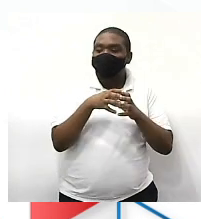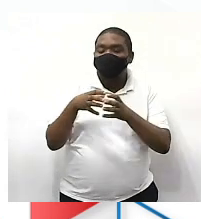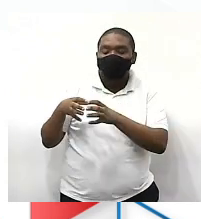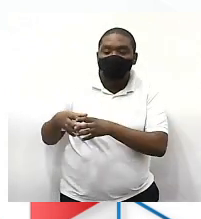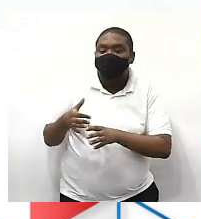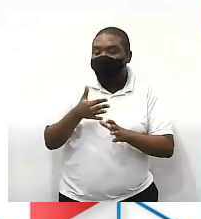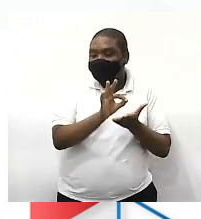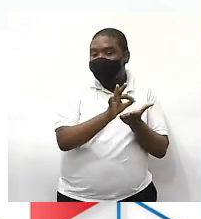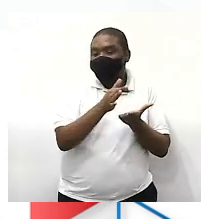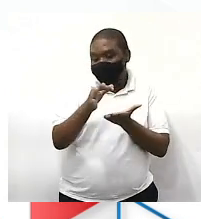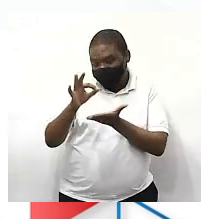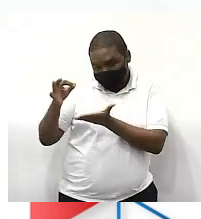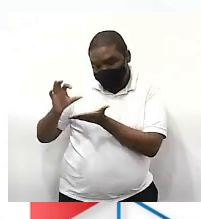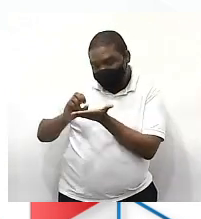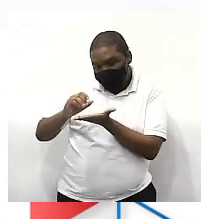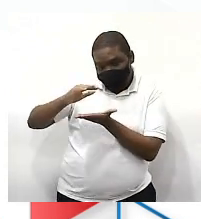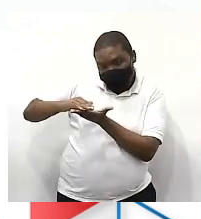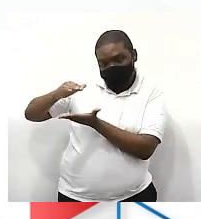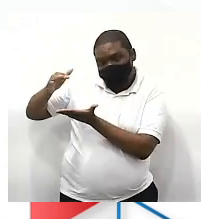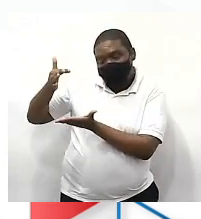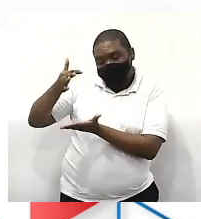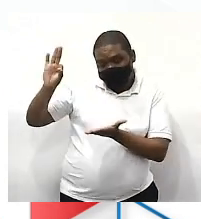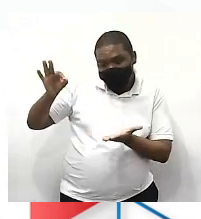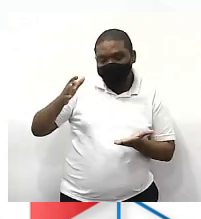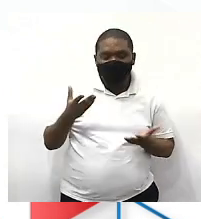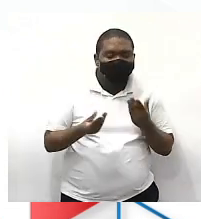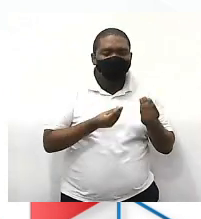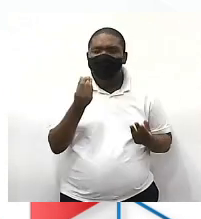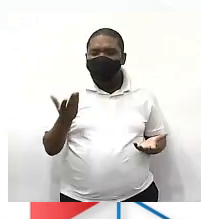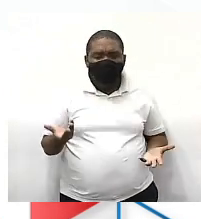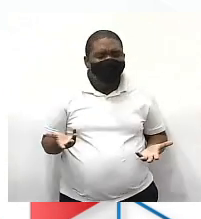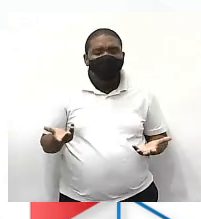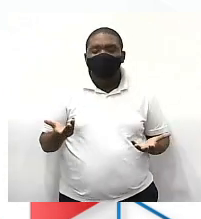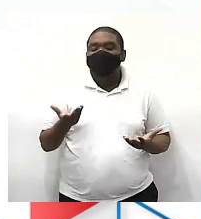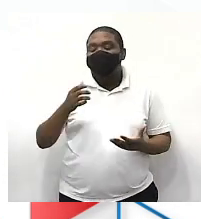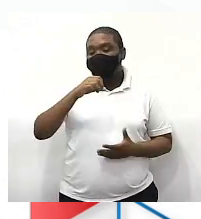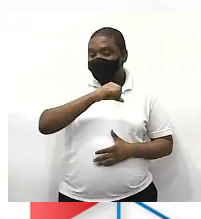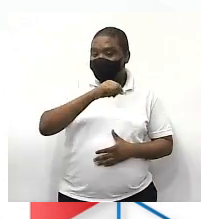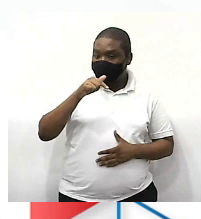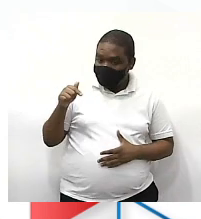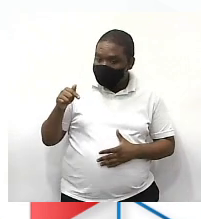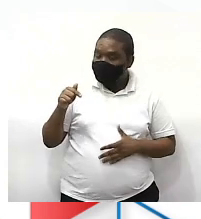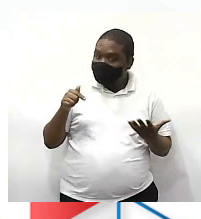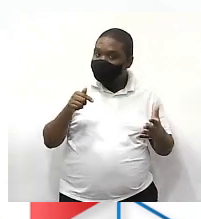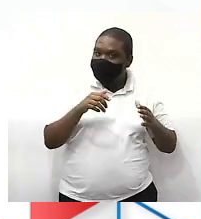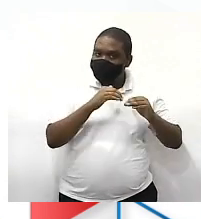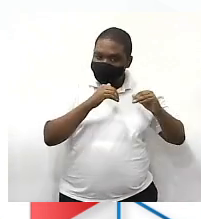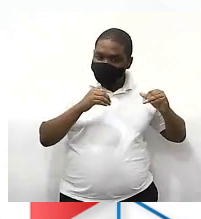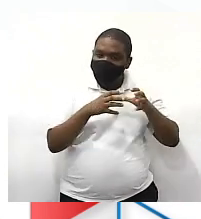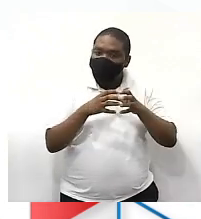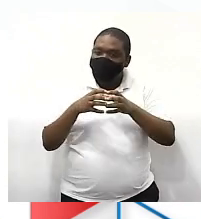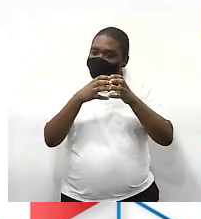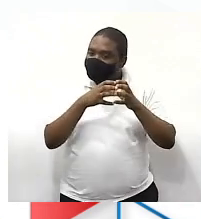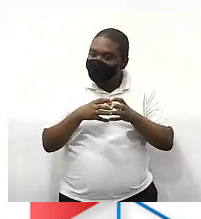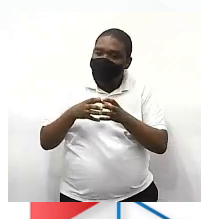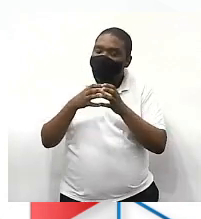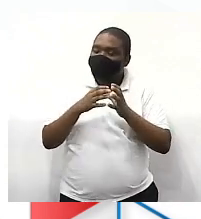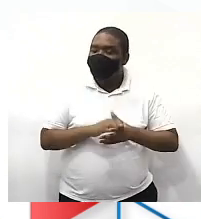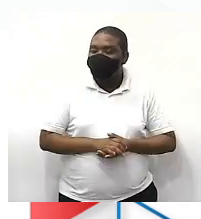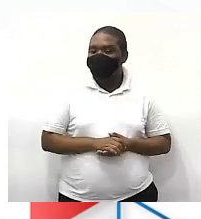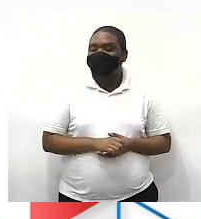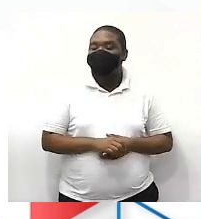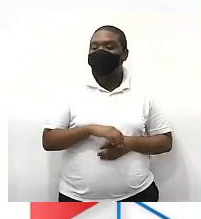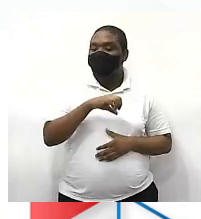10 em 10? Se eu for trocar essas 97 moedas, separando grupos de 10 em 10, eu teria